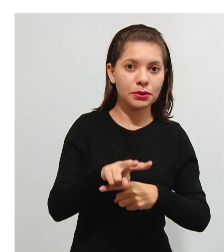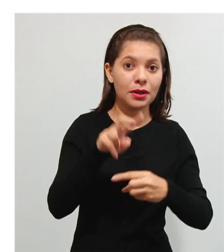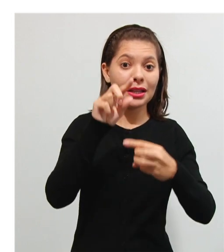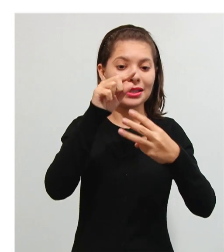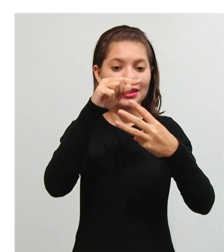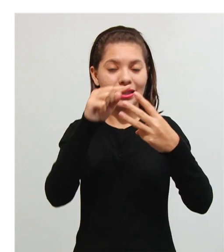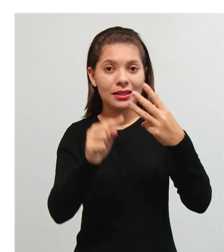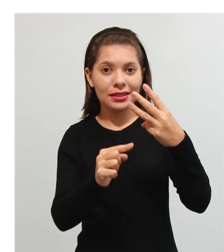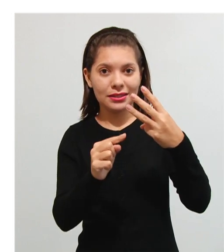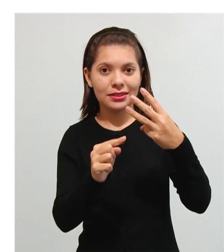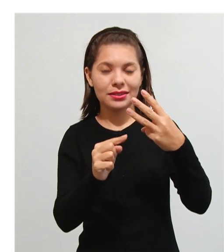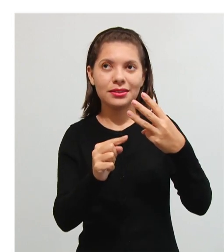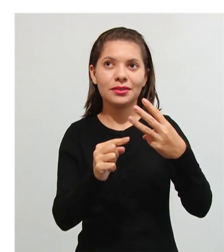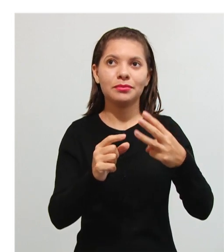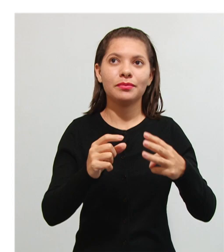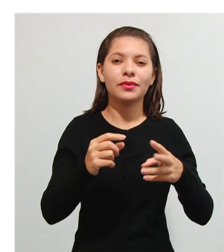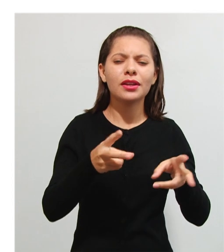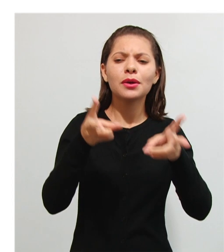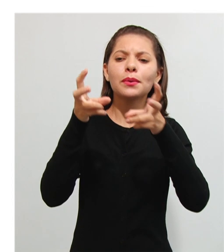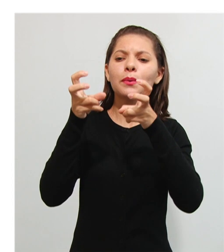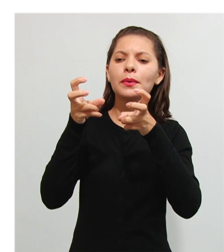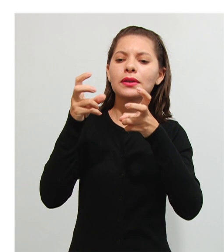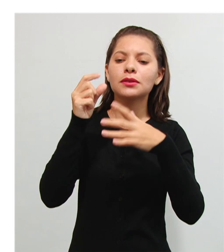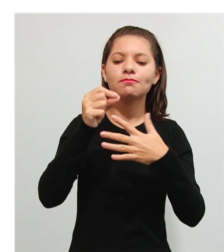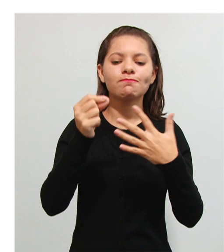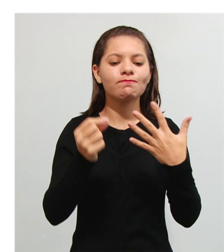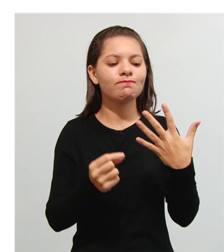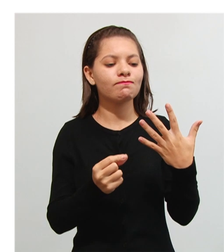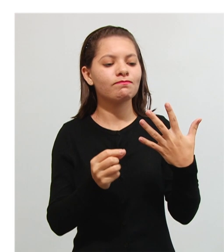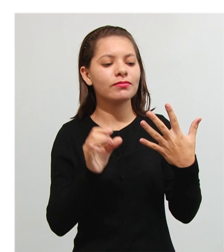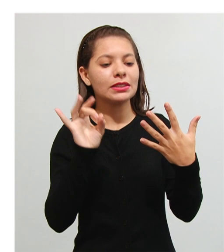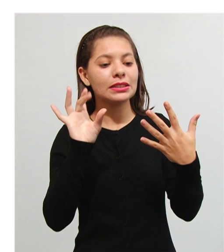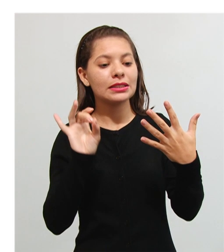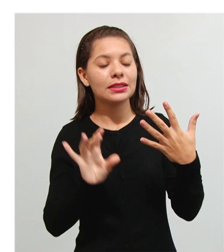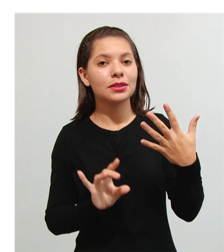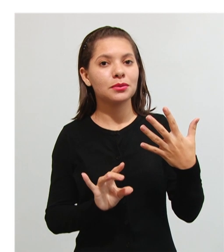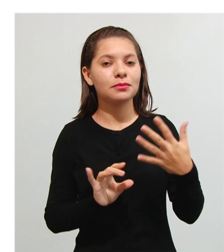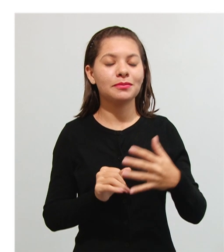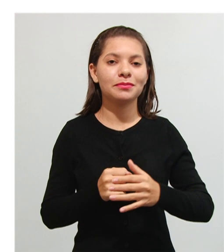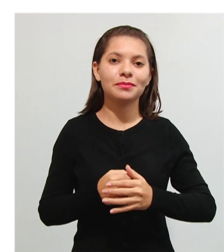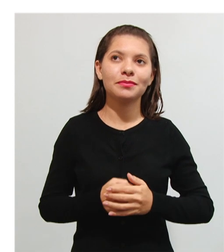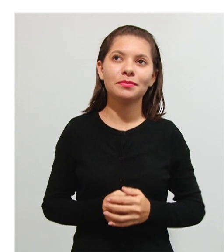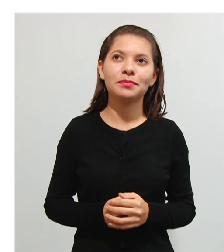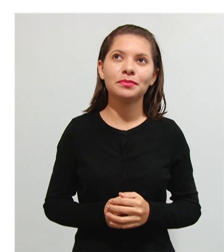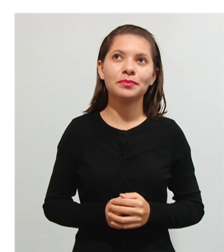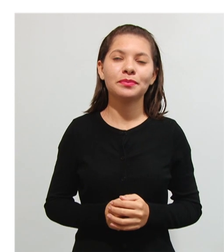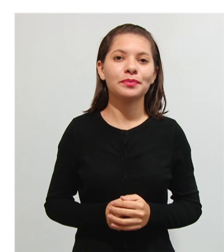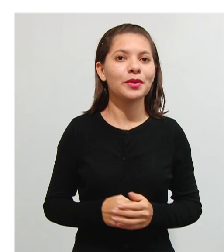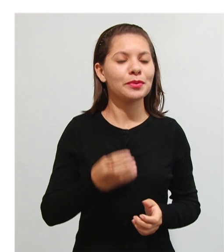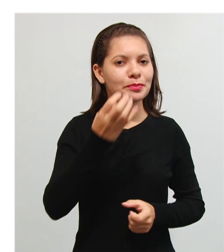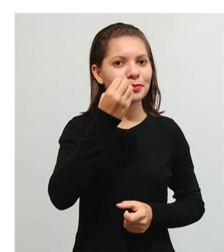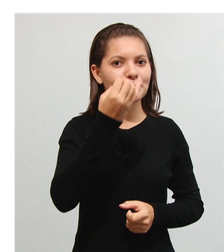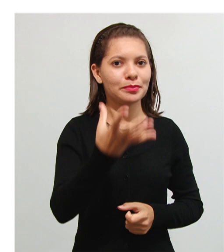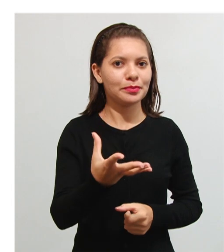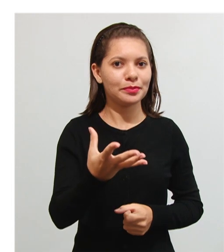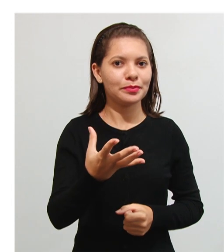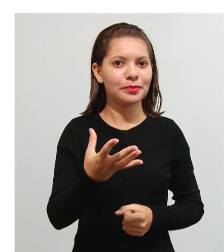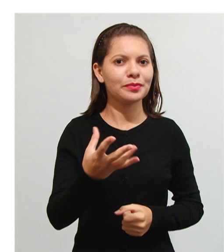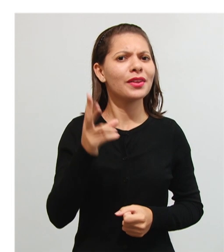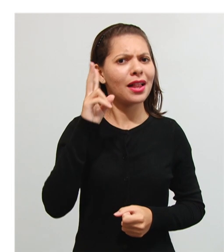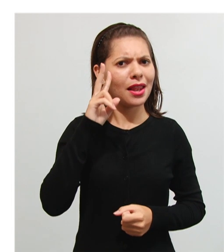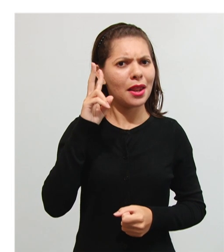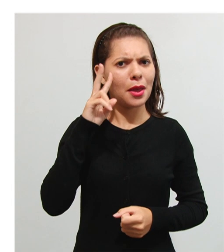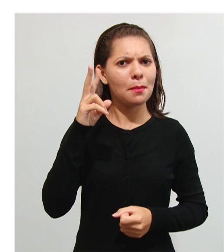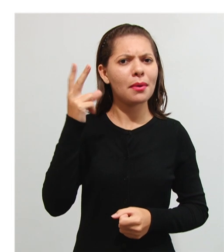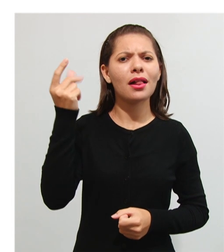também vamos reconhecer os elementos que compõem cada um desses processos muito bem então Lembra